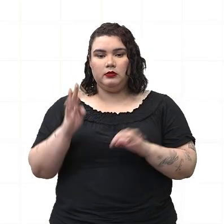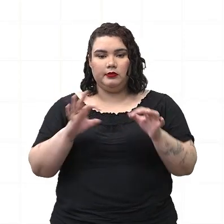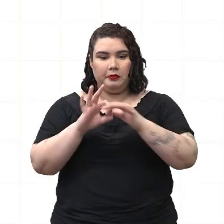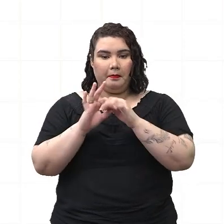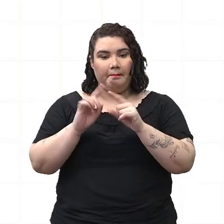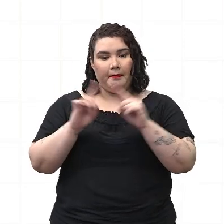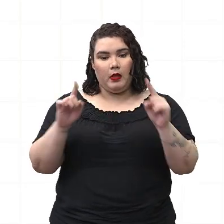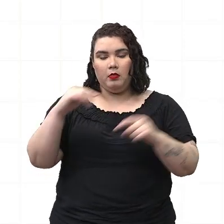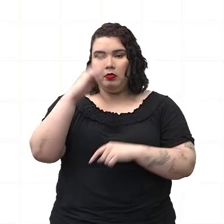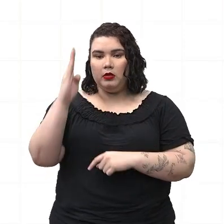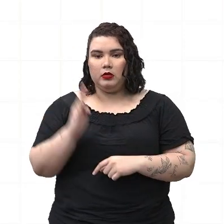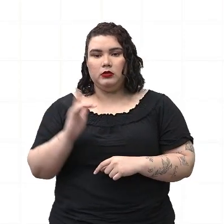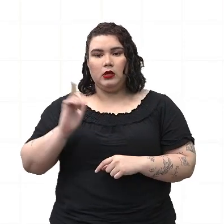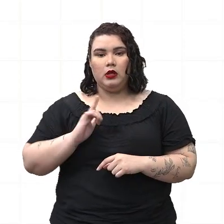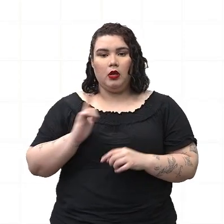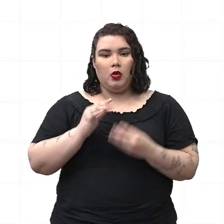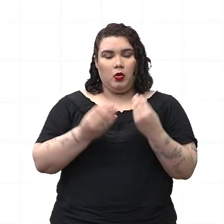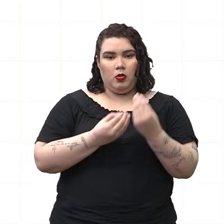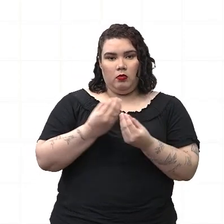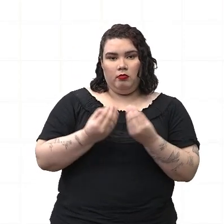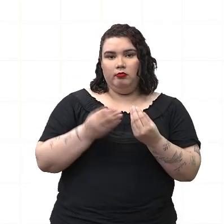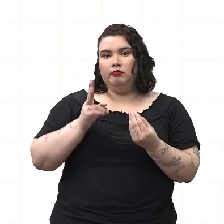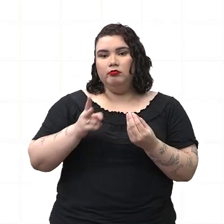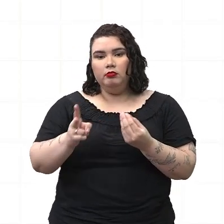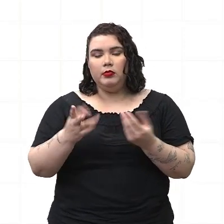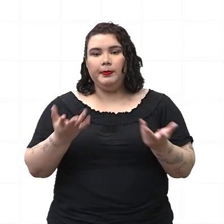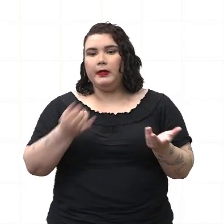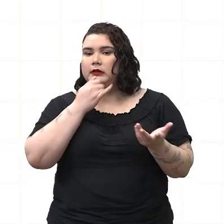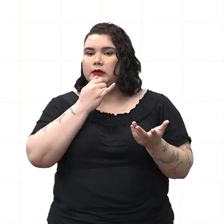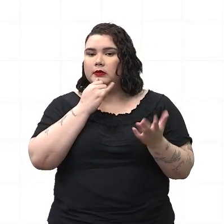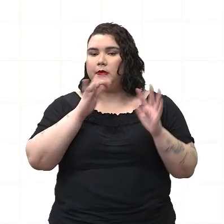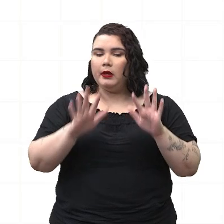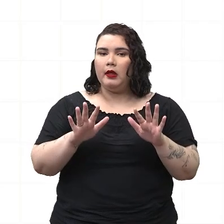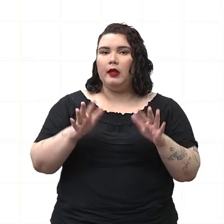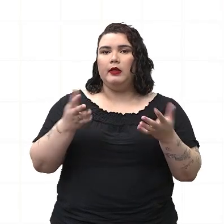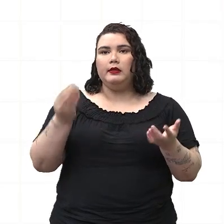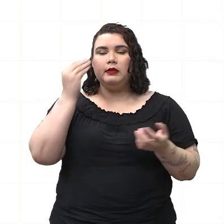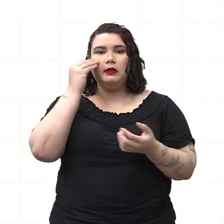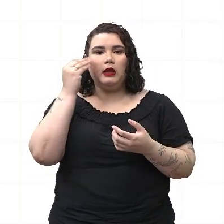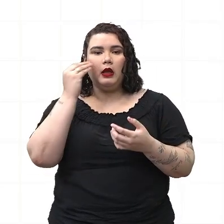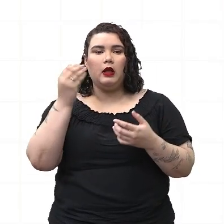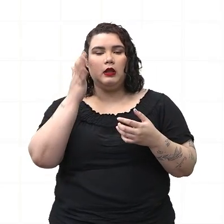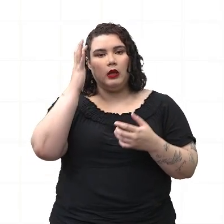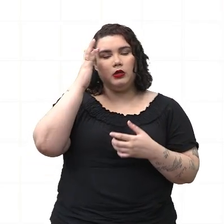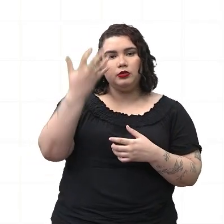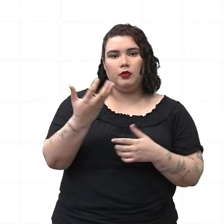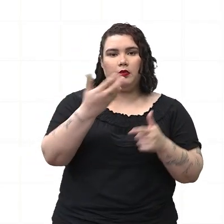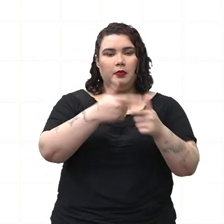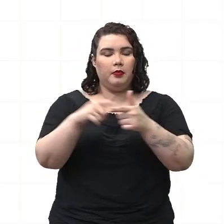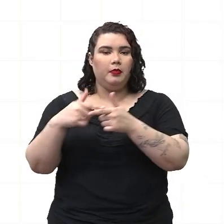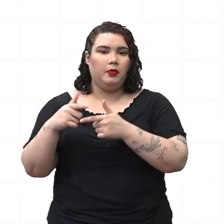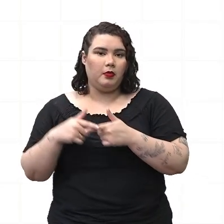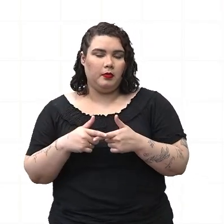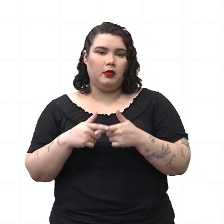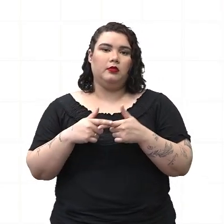geral o Brasil ele participa dessas coisas sempre como mediador, né, em grande parte dos casos, né, pelo menos com governos federais que se